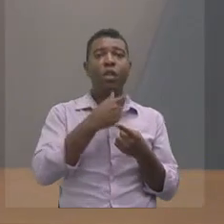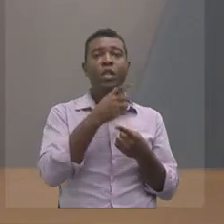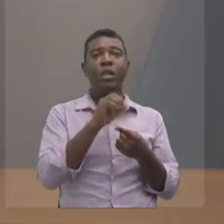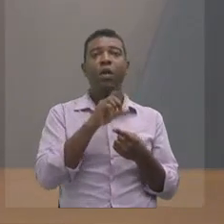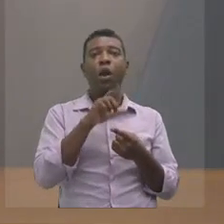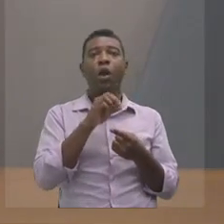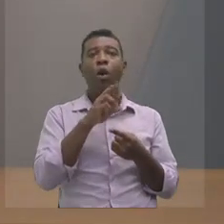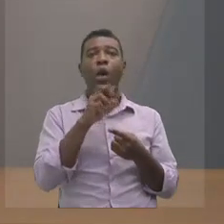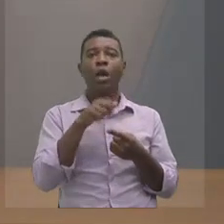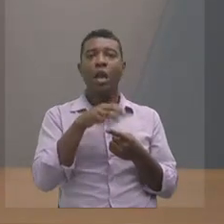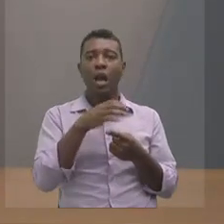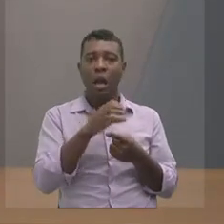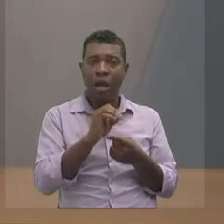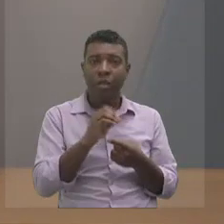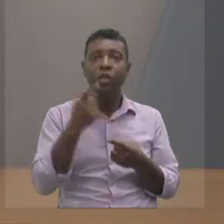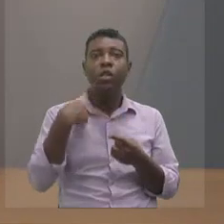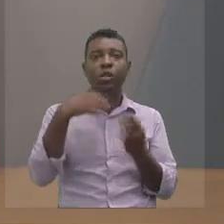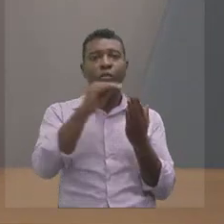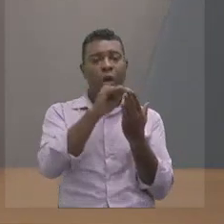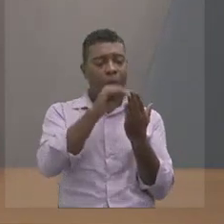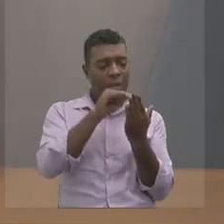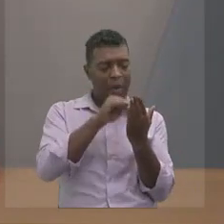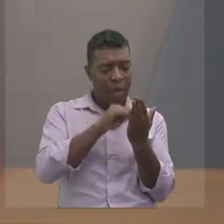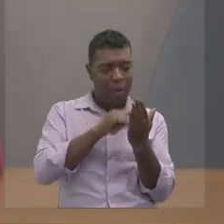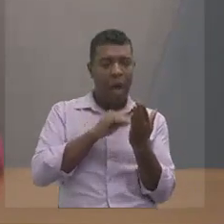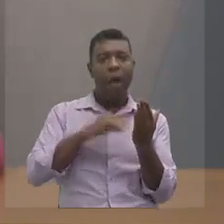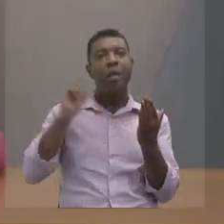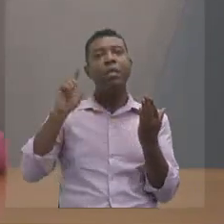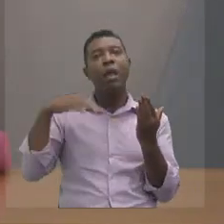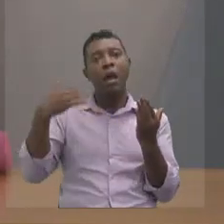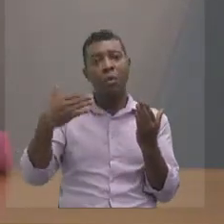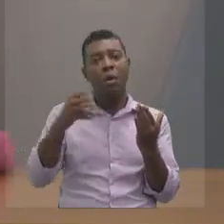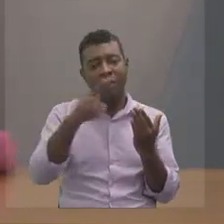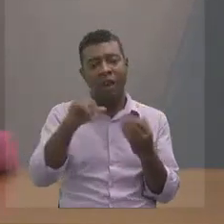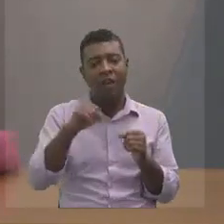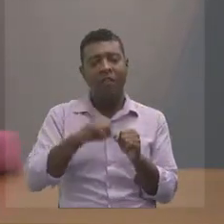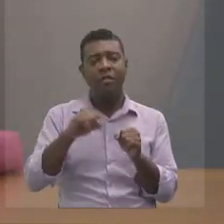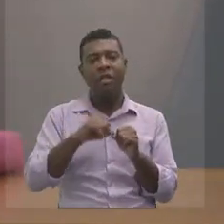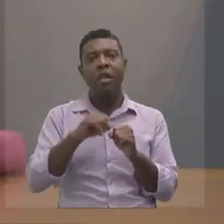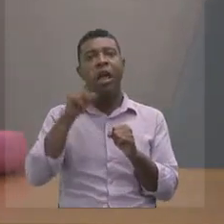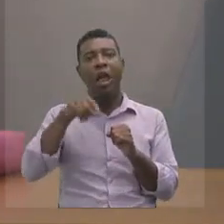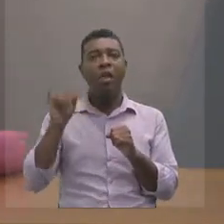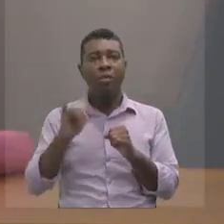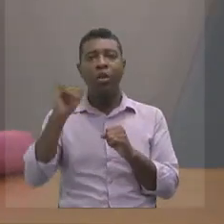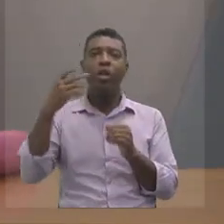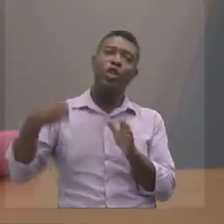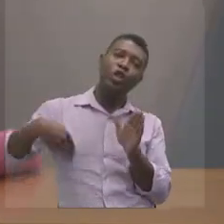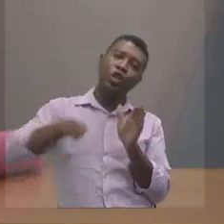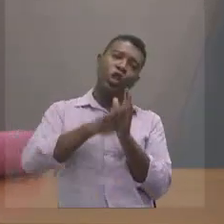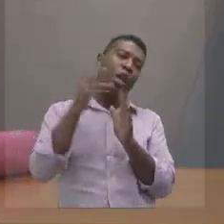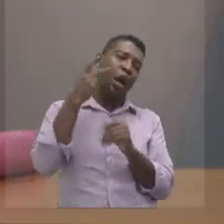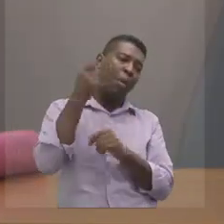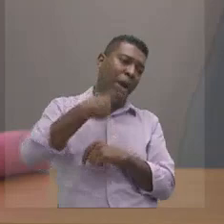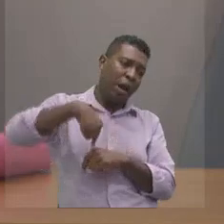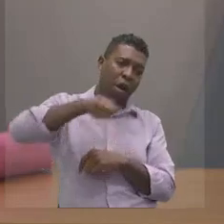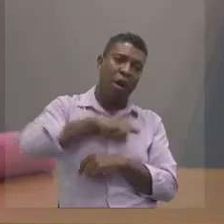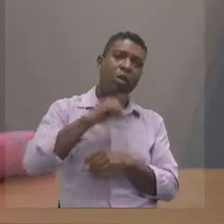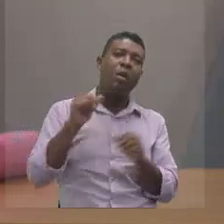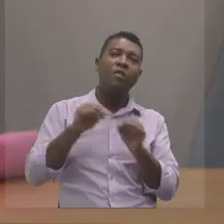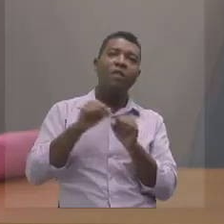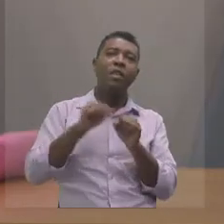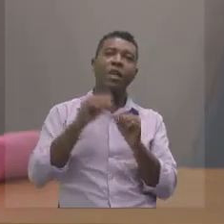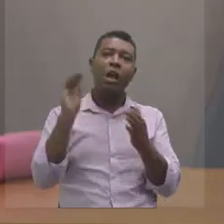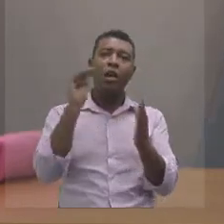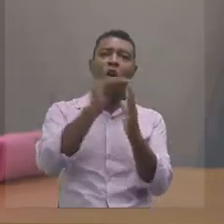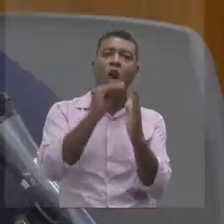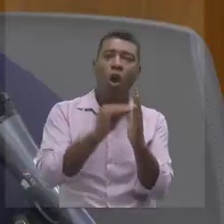que a gente recebe né Rodrigo tomamos nota aqui depois a gente pode dar sequência a isso importante que chegue para nós para que a gente possa fazer essa priorização